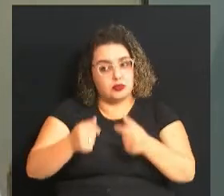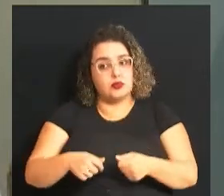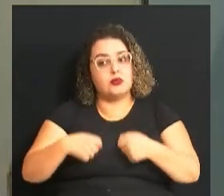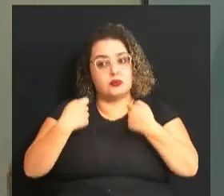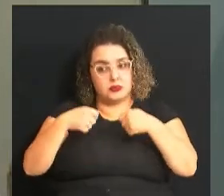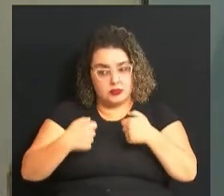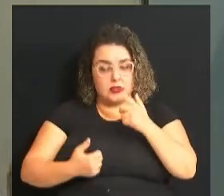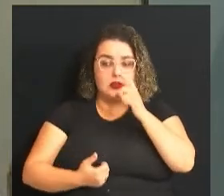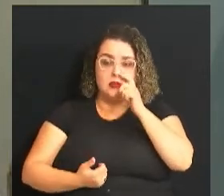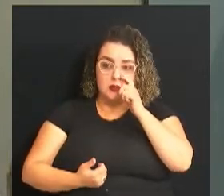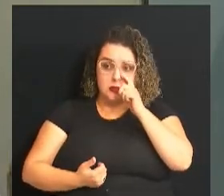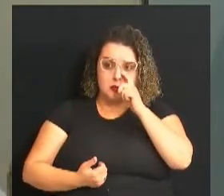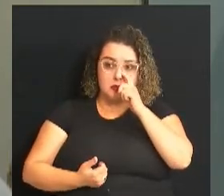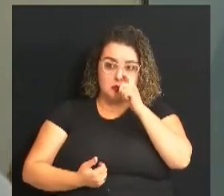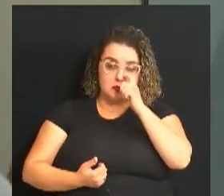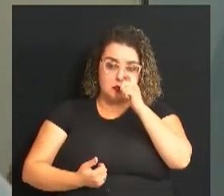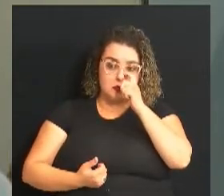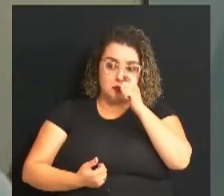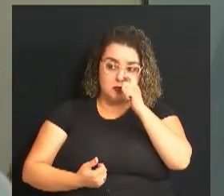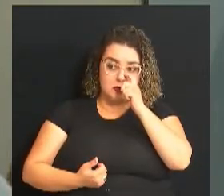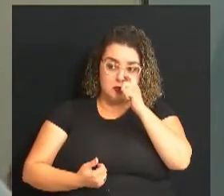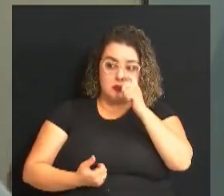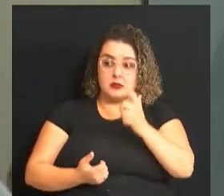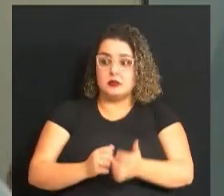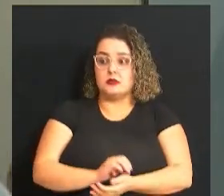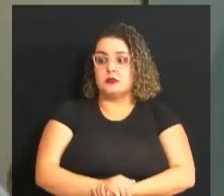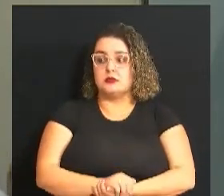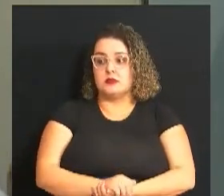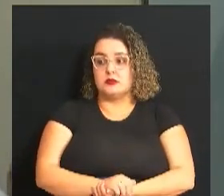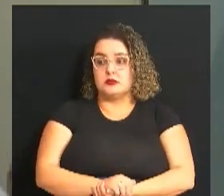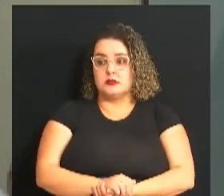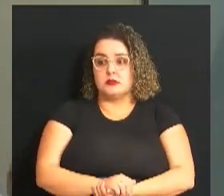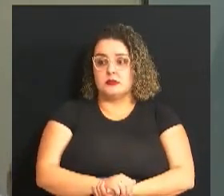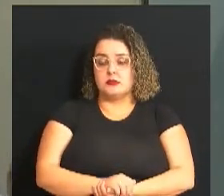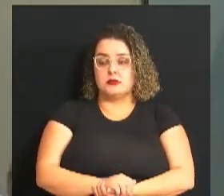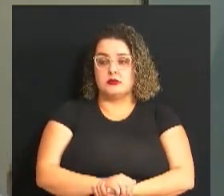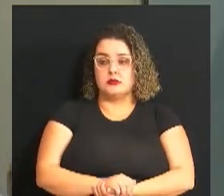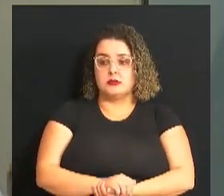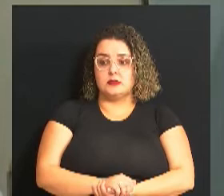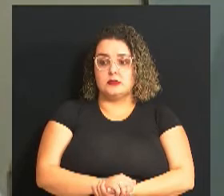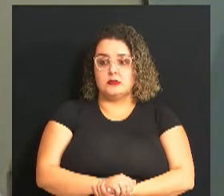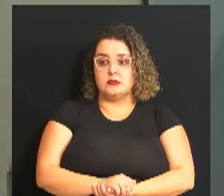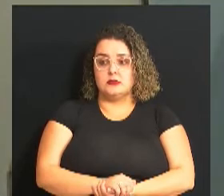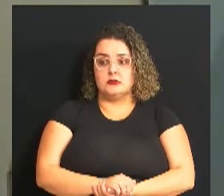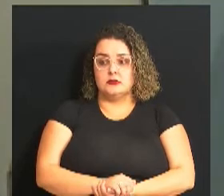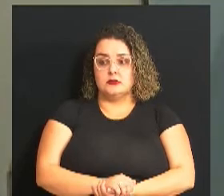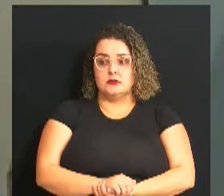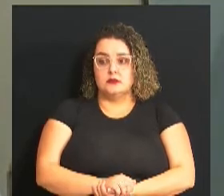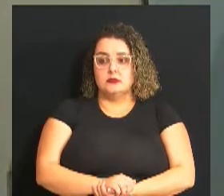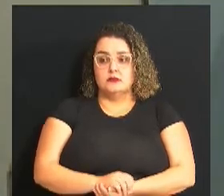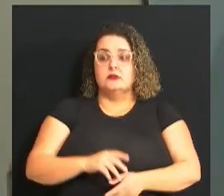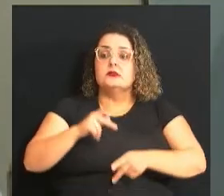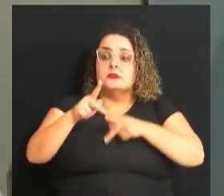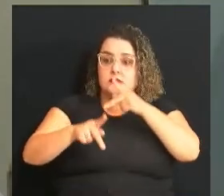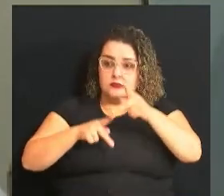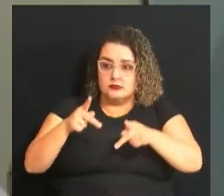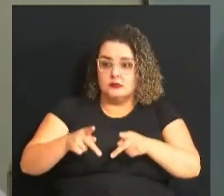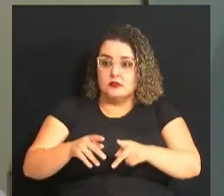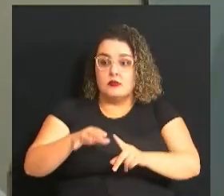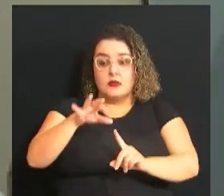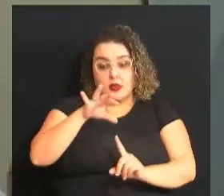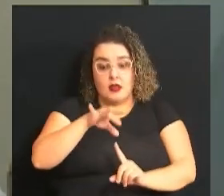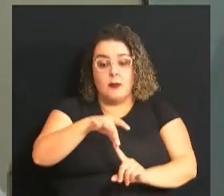todo o esquema vacinal. E são vistos até como uma população com prioridade